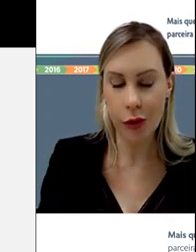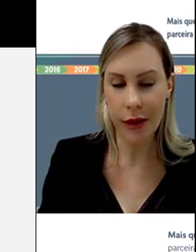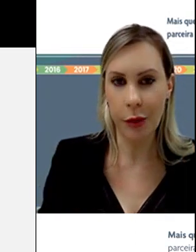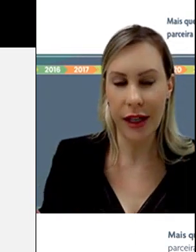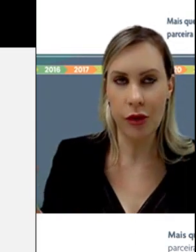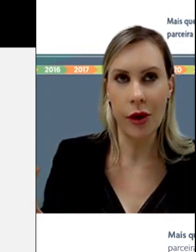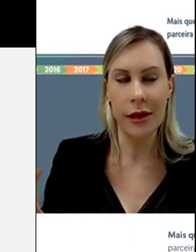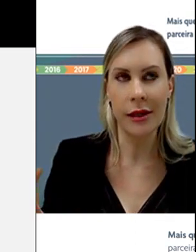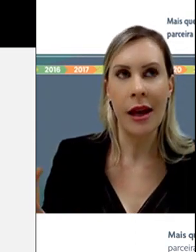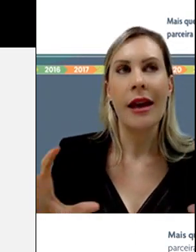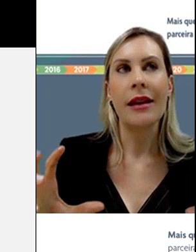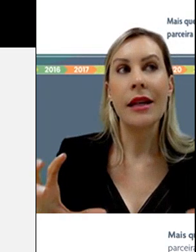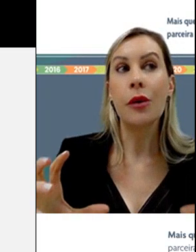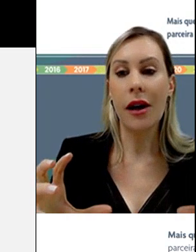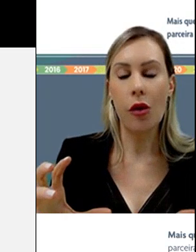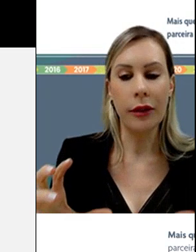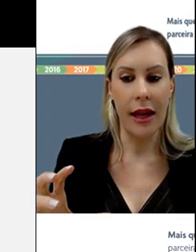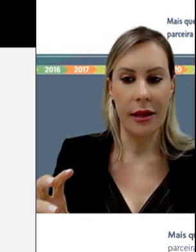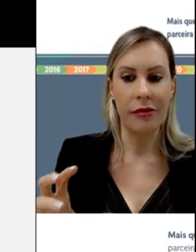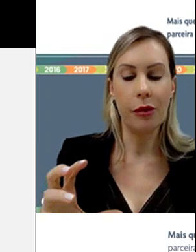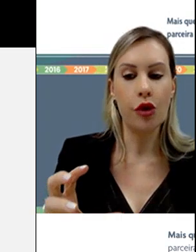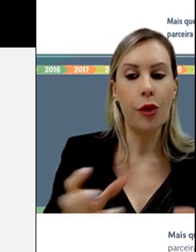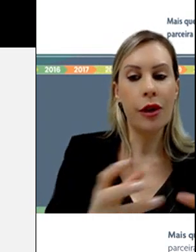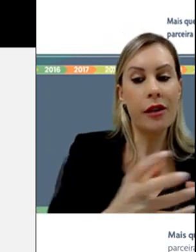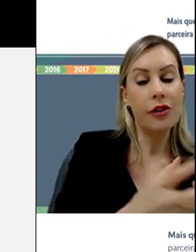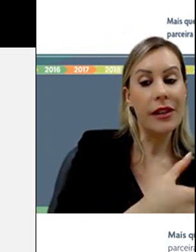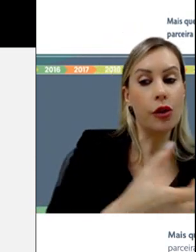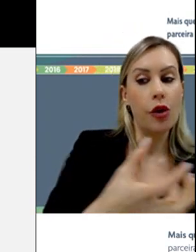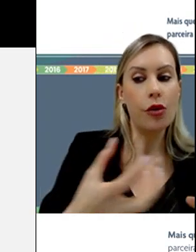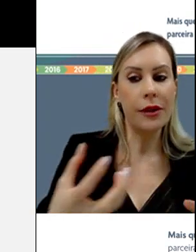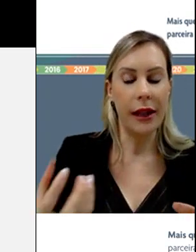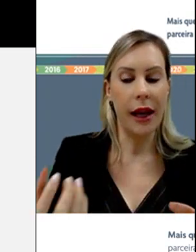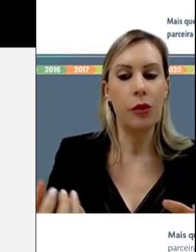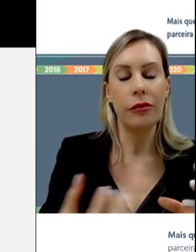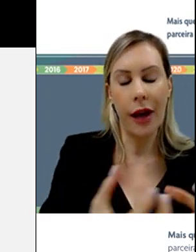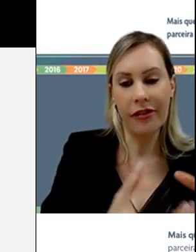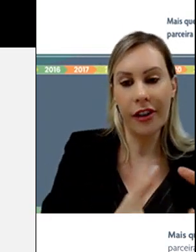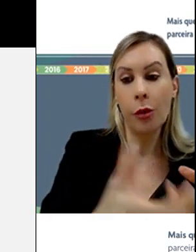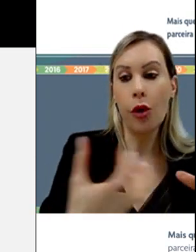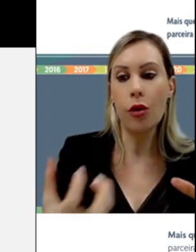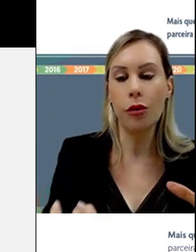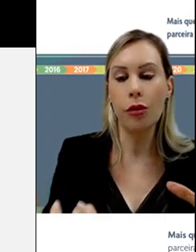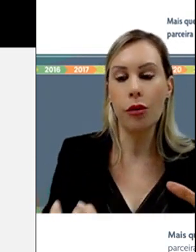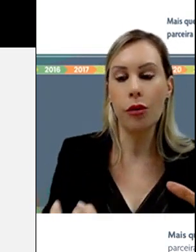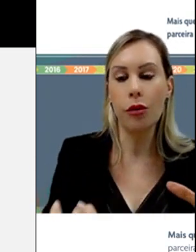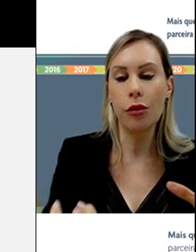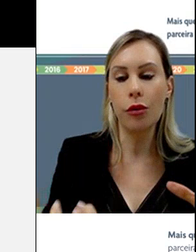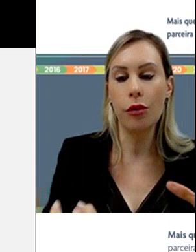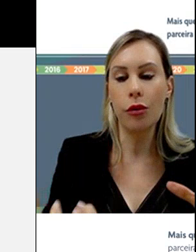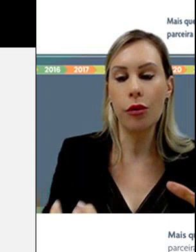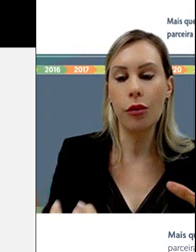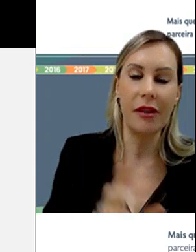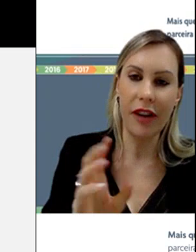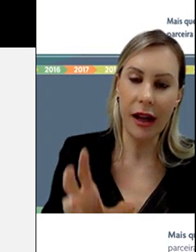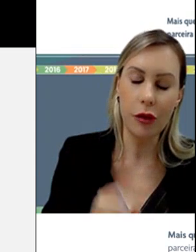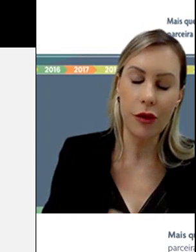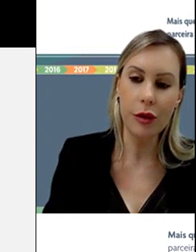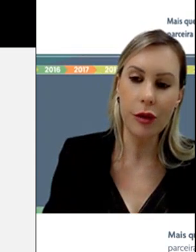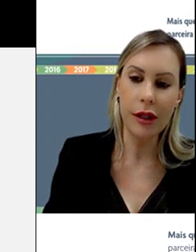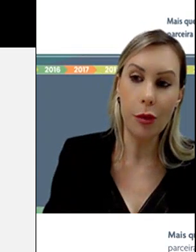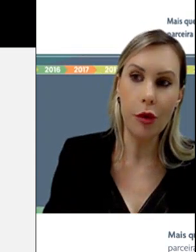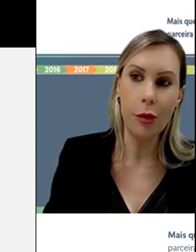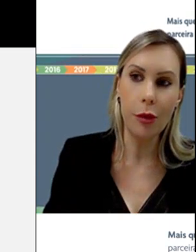todas as suas remunerações. Então, o que acontece? Vamos supor que você trouxe, né, averbou um tempo aí da iniciativa